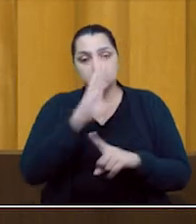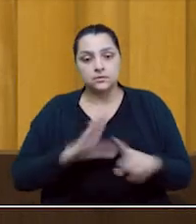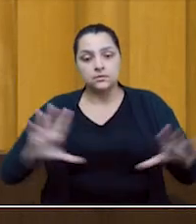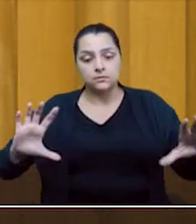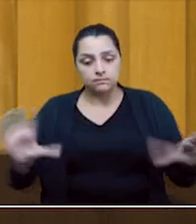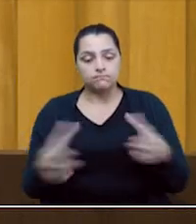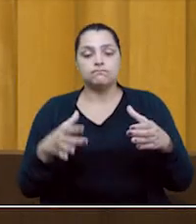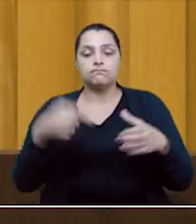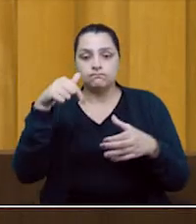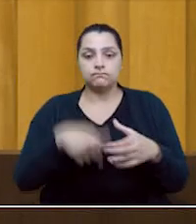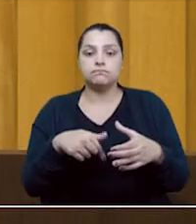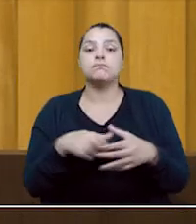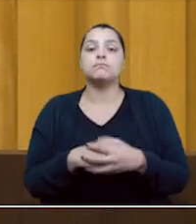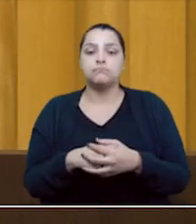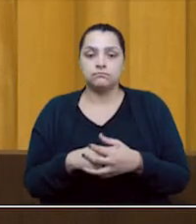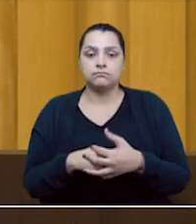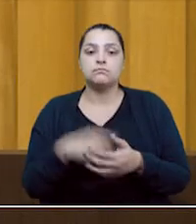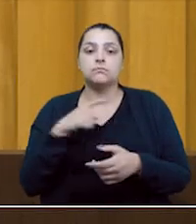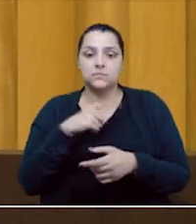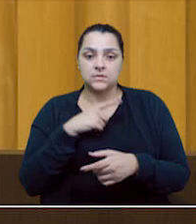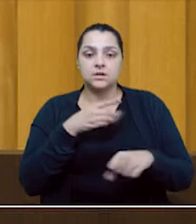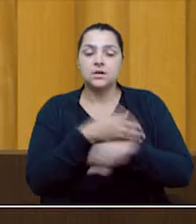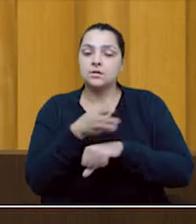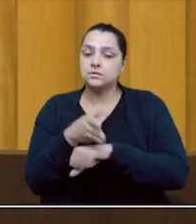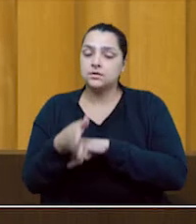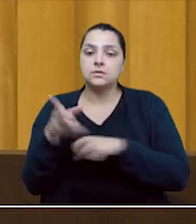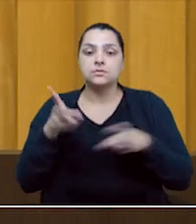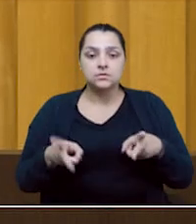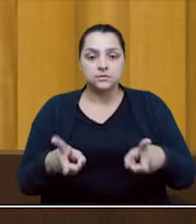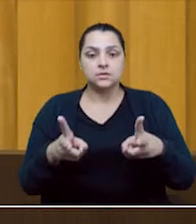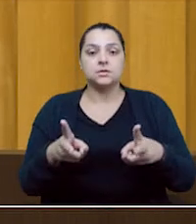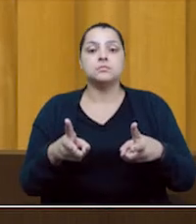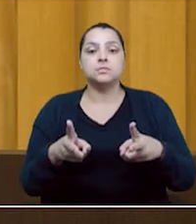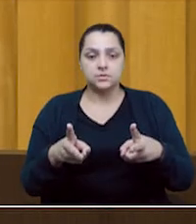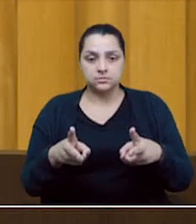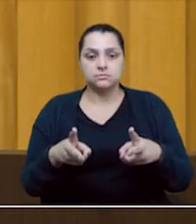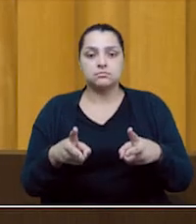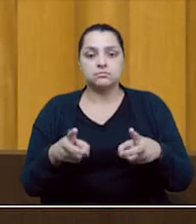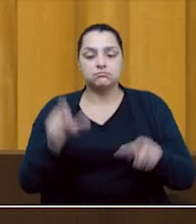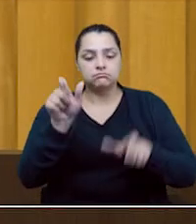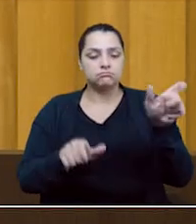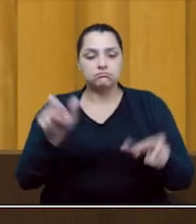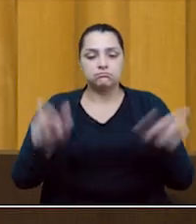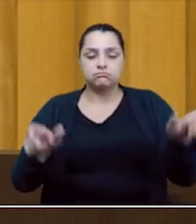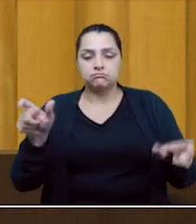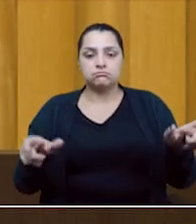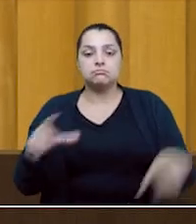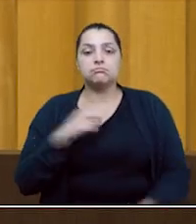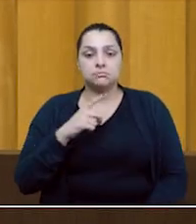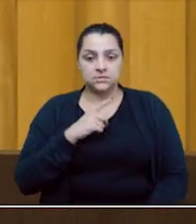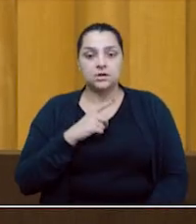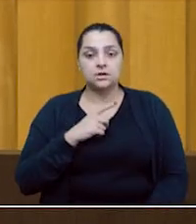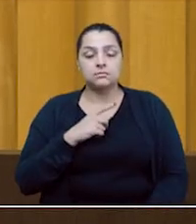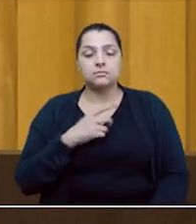Aqui terão acesso sempre cidadãos e cidadãs que tenham a sua mensagem